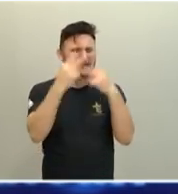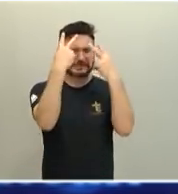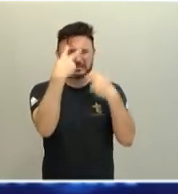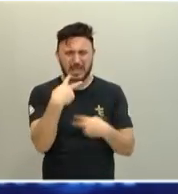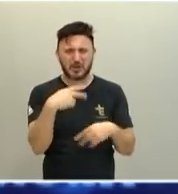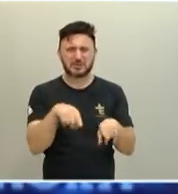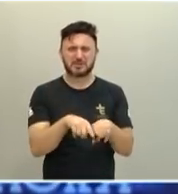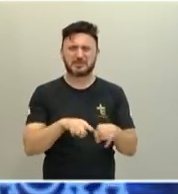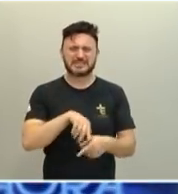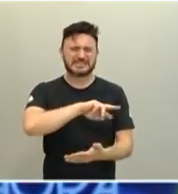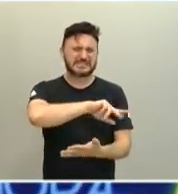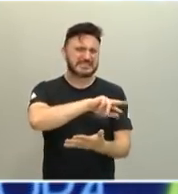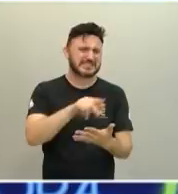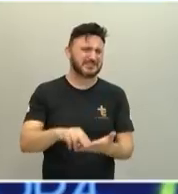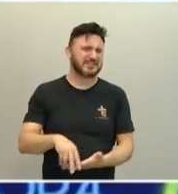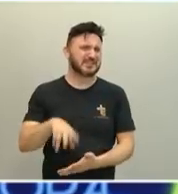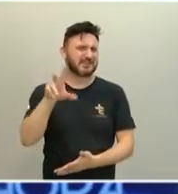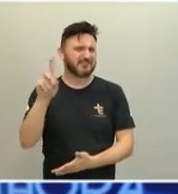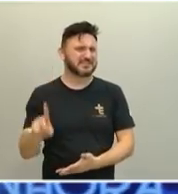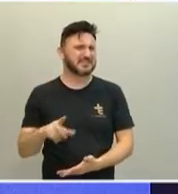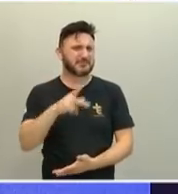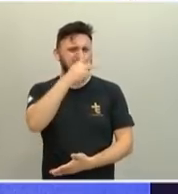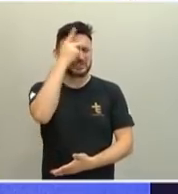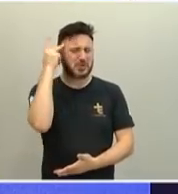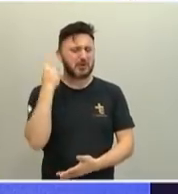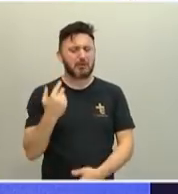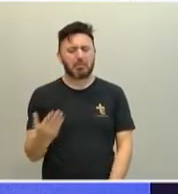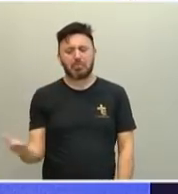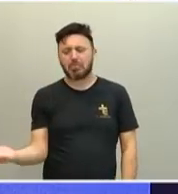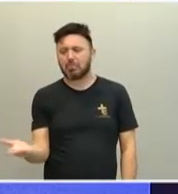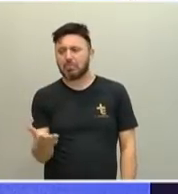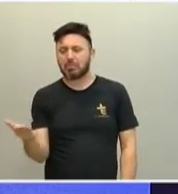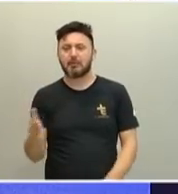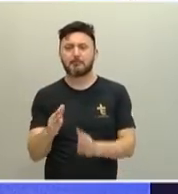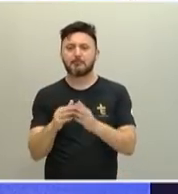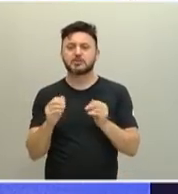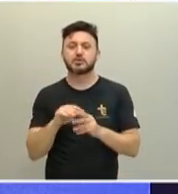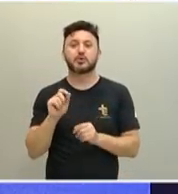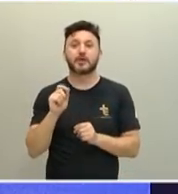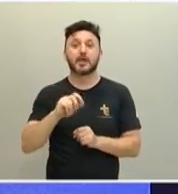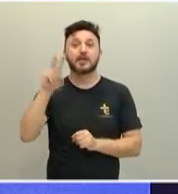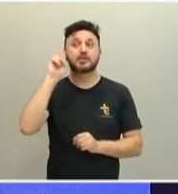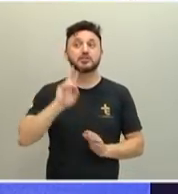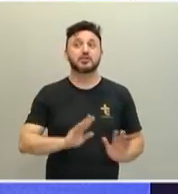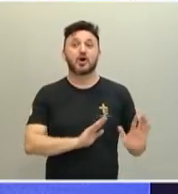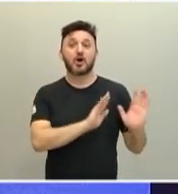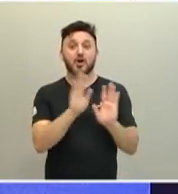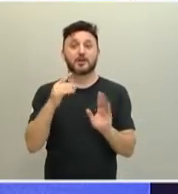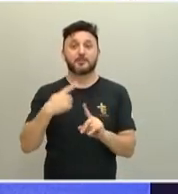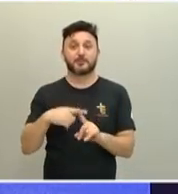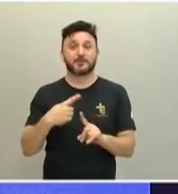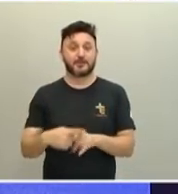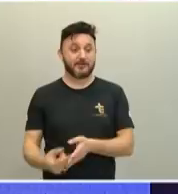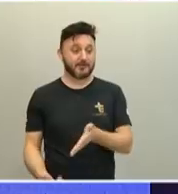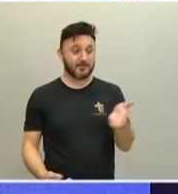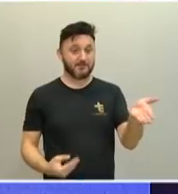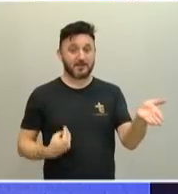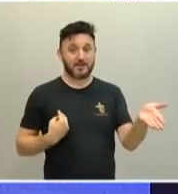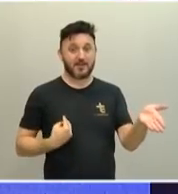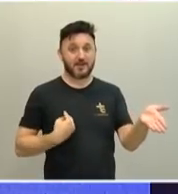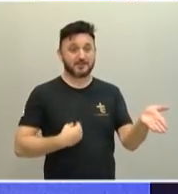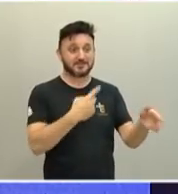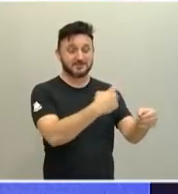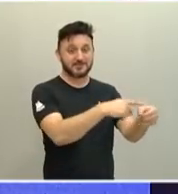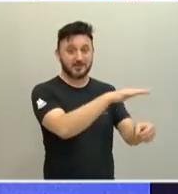estavam desesperadas, sem vida, e que estavam ali por causa de uma lenda, de uma esperança. Olha assim, olha aí, de uma